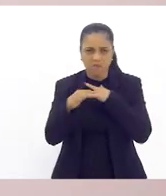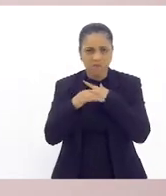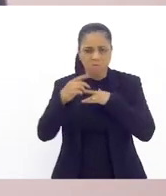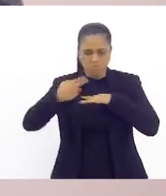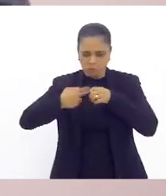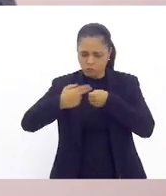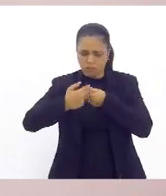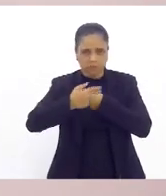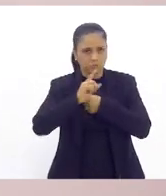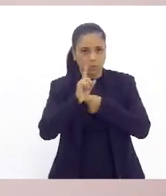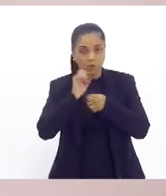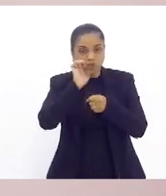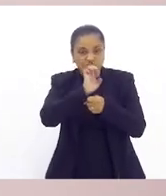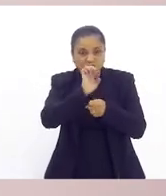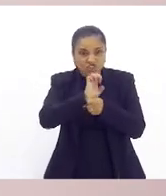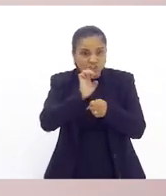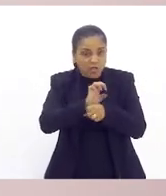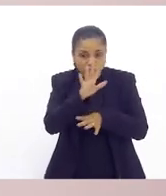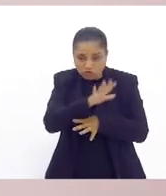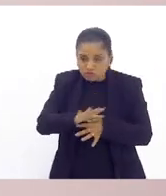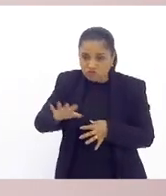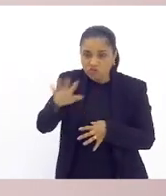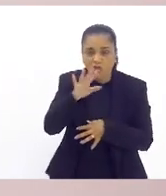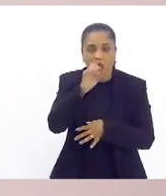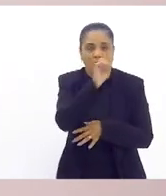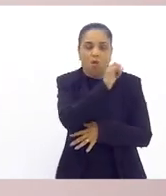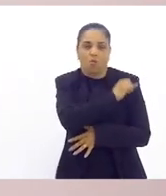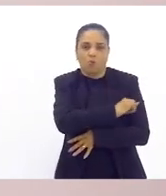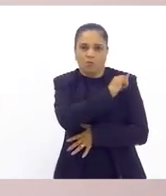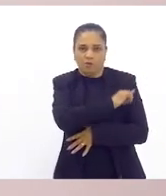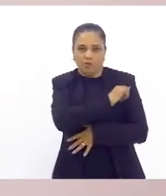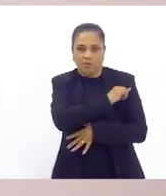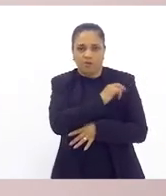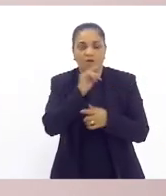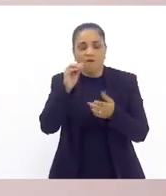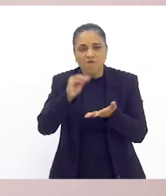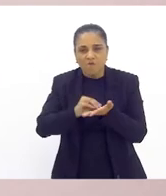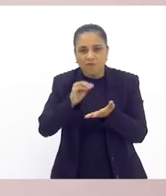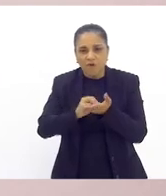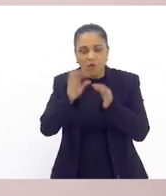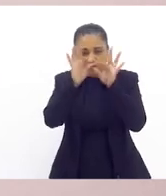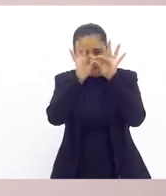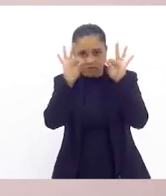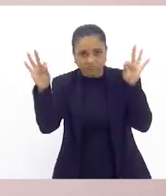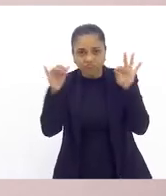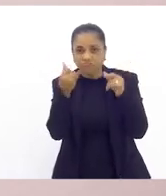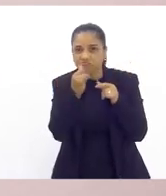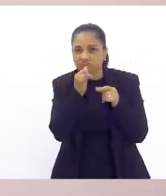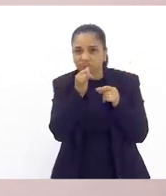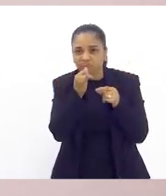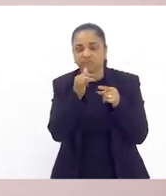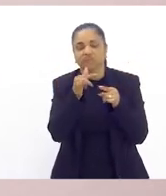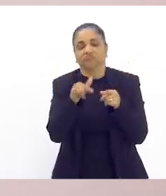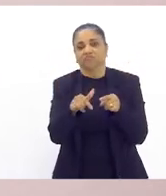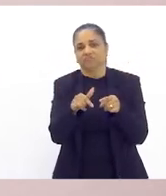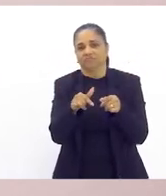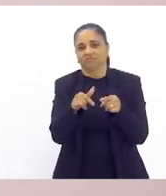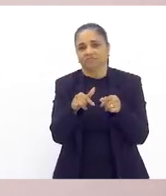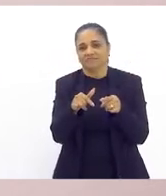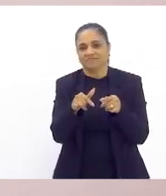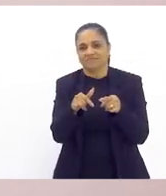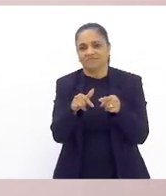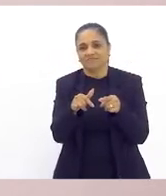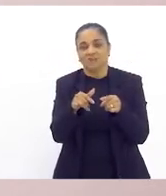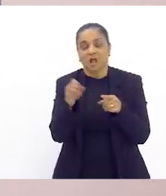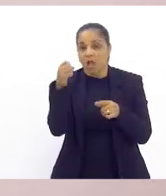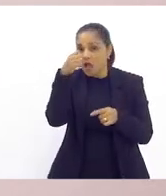Janeiro como falta de extensão de rede baixa e é de uma certa forma um